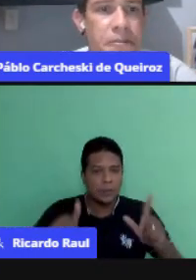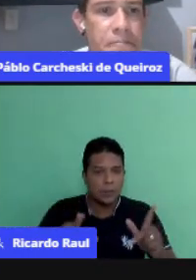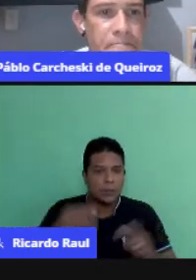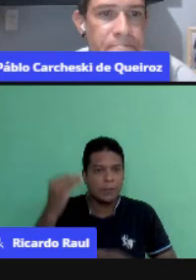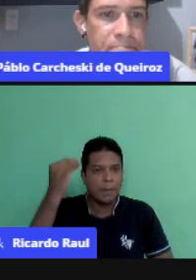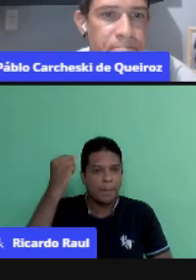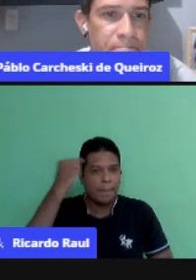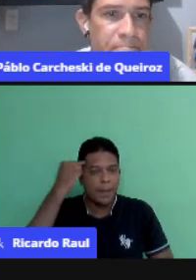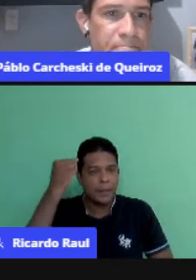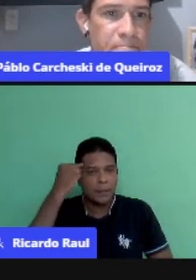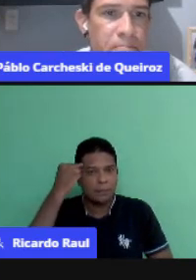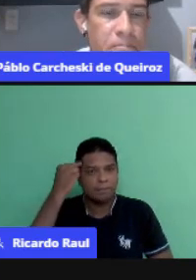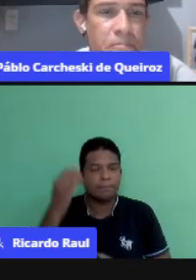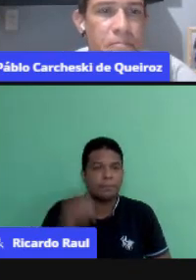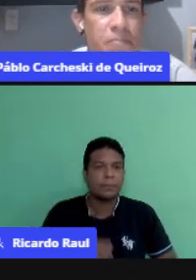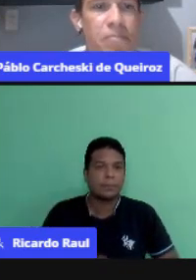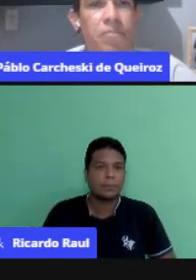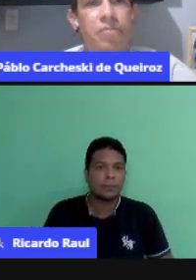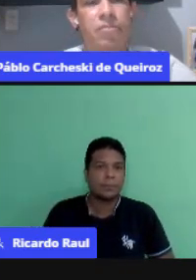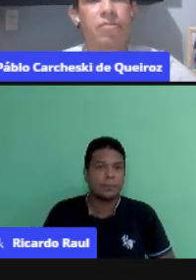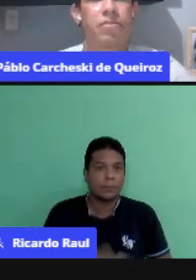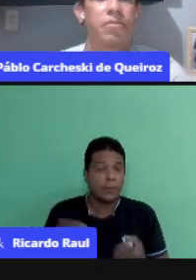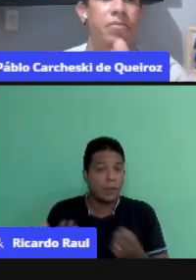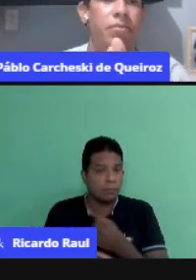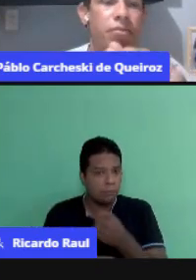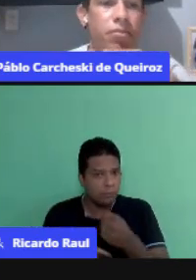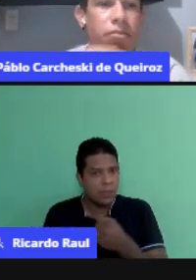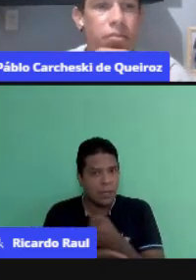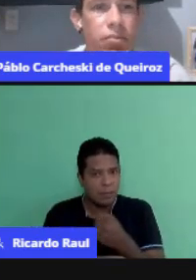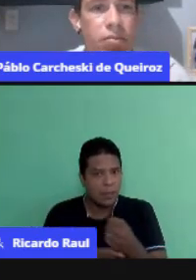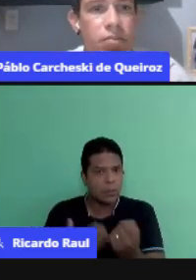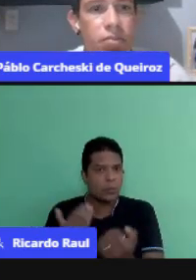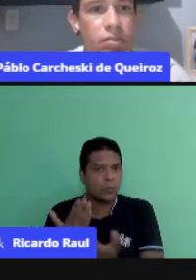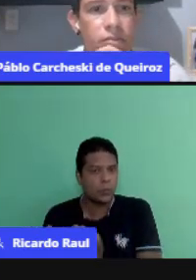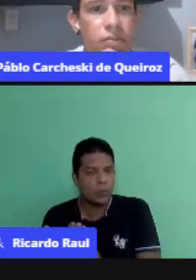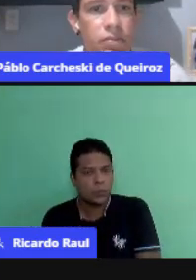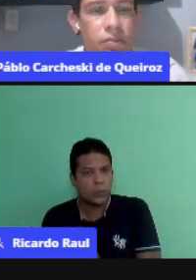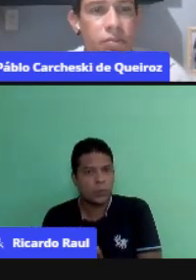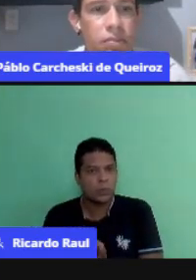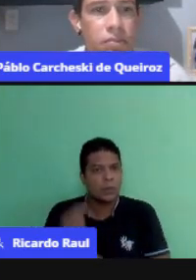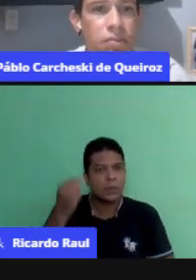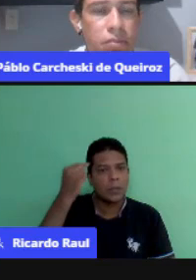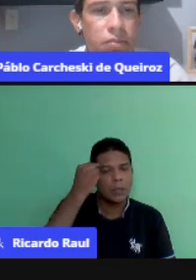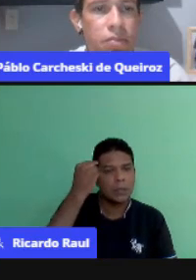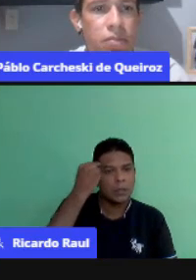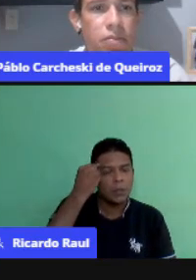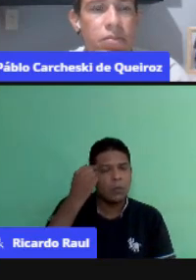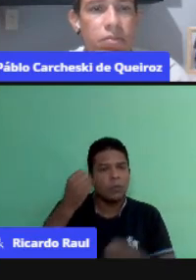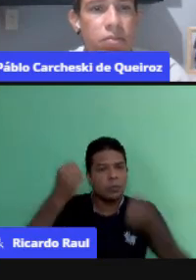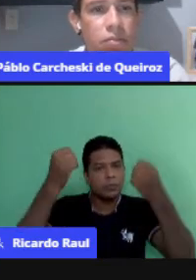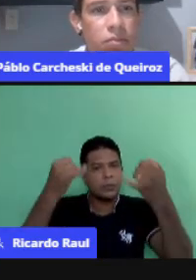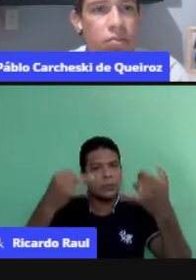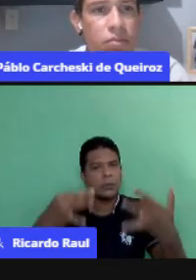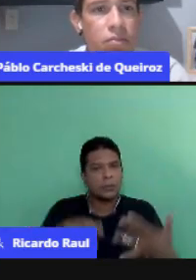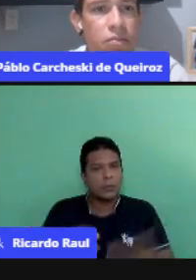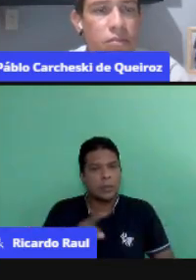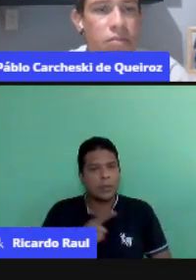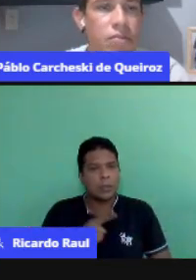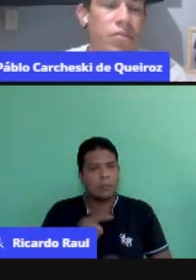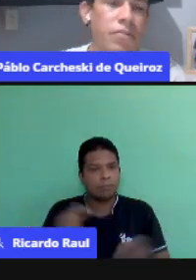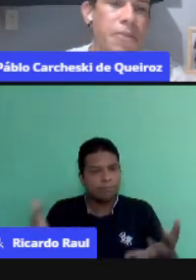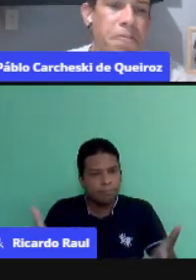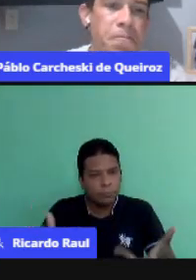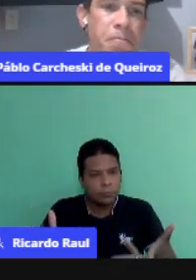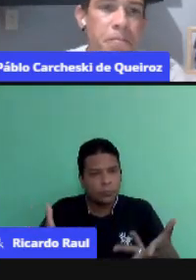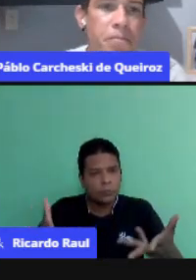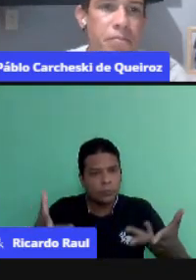Talvez eu trago isso para a base pensando assim, nessa ideia que nós trouxemos hoje, que existem algumas habilidades que